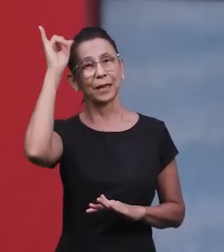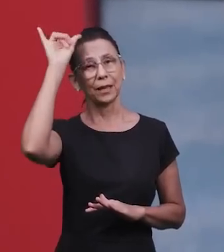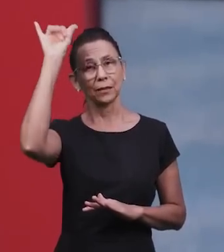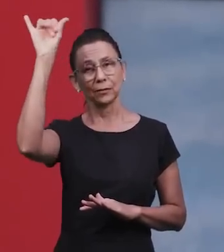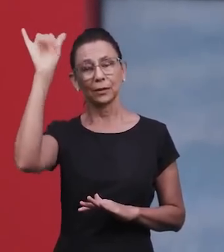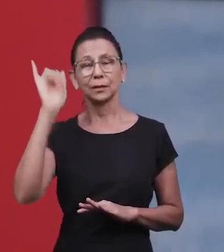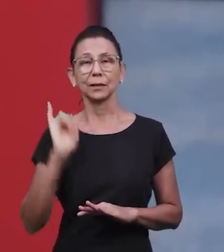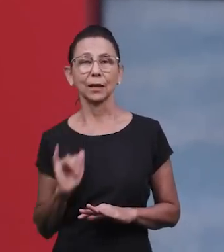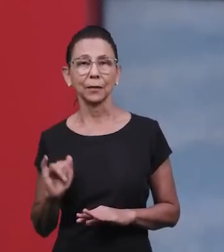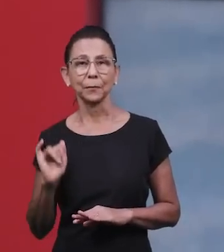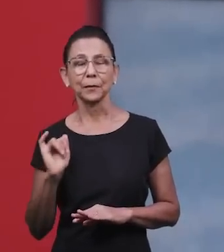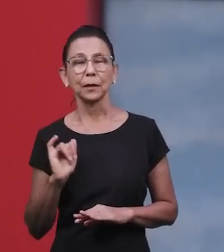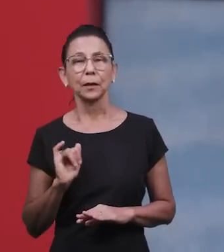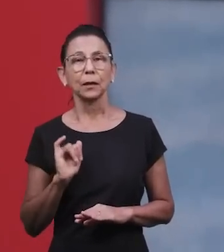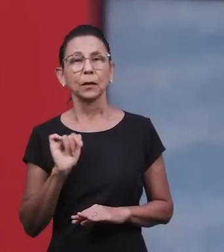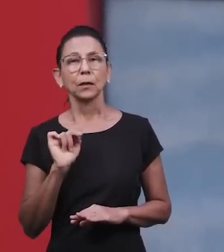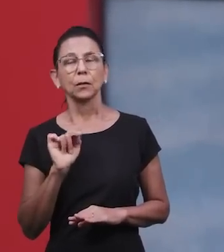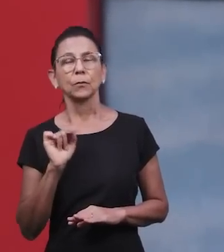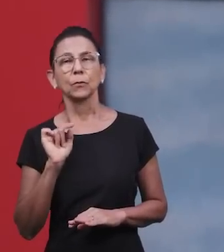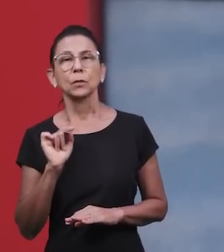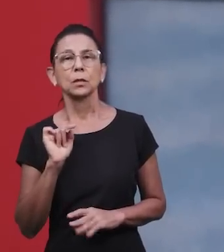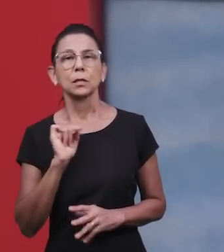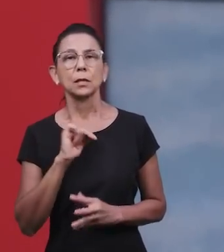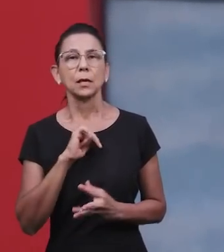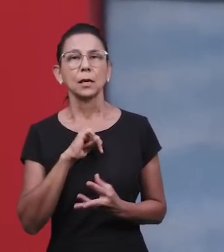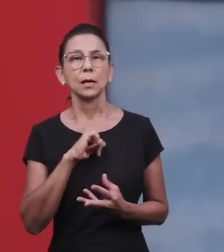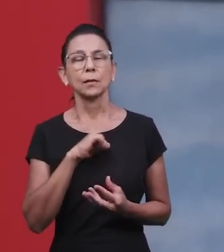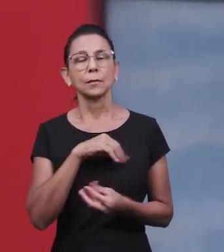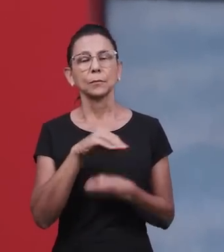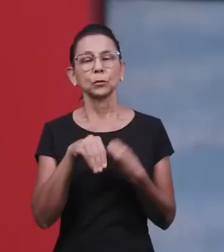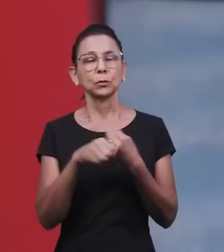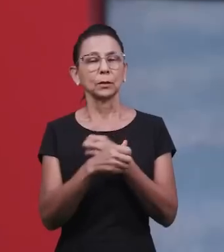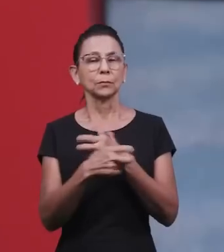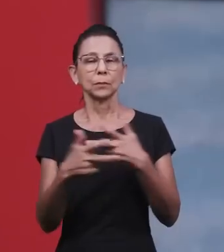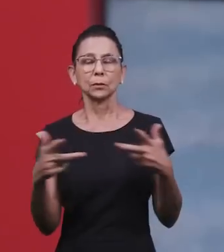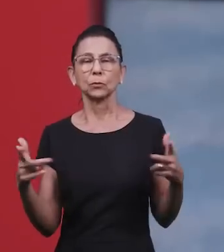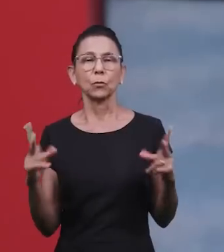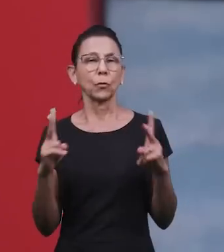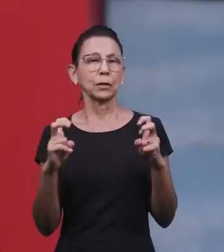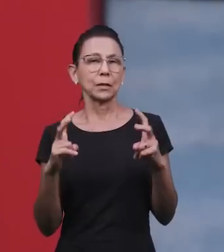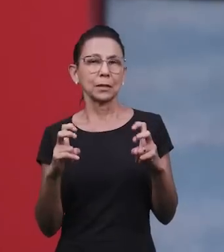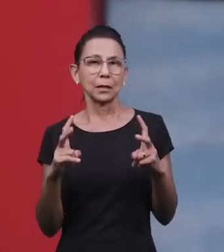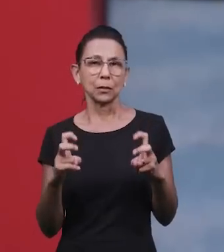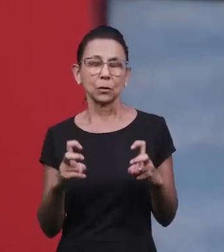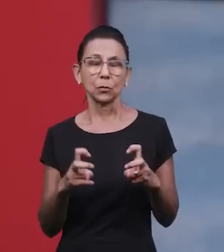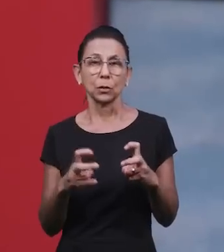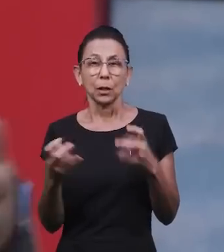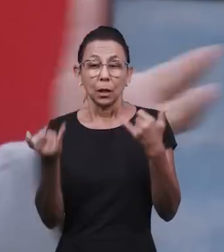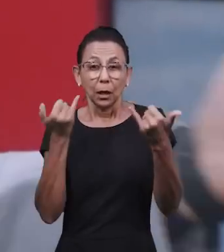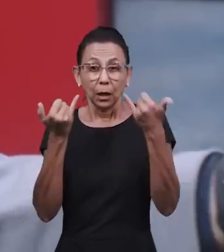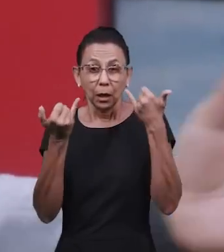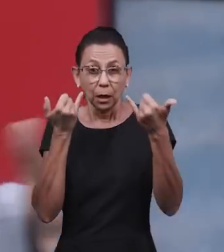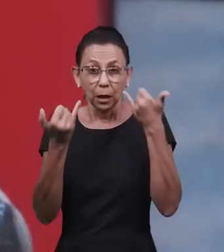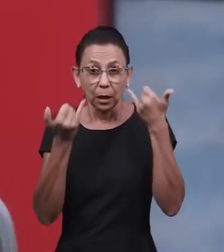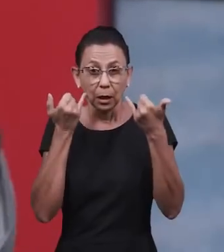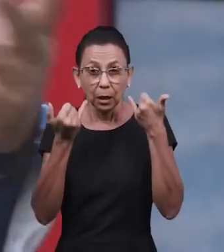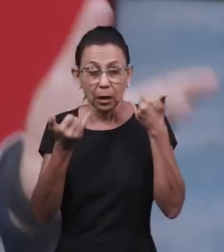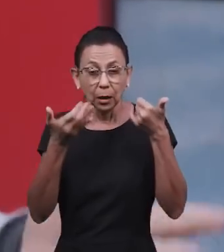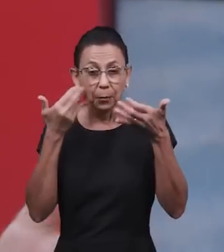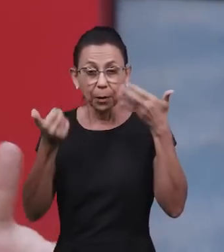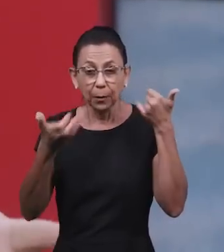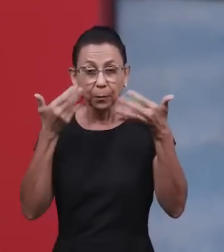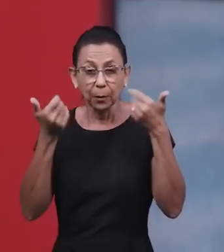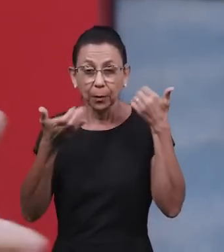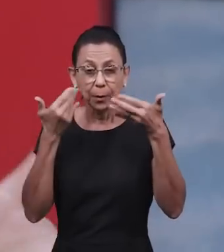ali e às vezes a sua única fonte de informação seja as redes sociais. Quanto mais informação a gente recebe de fora, como você falou, as pessoas